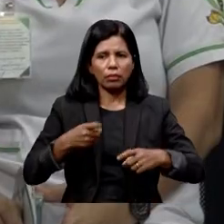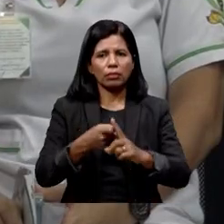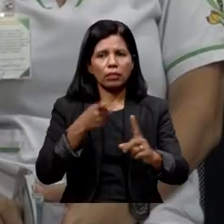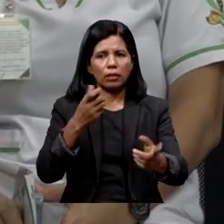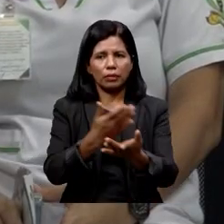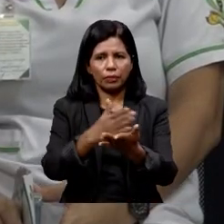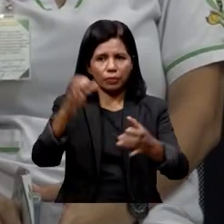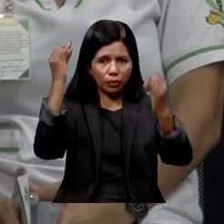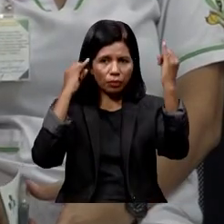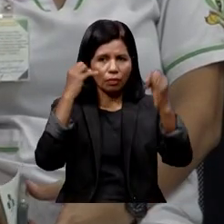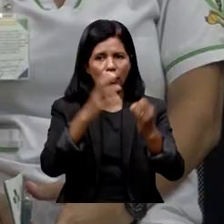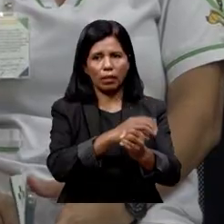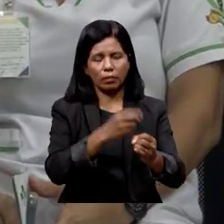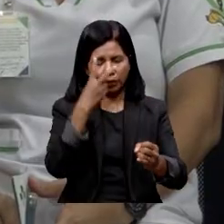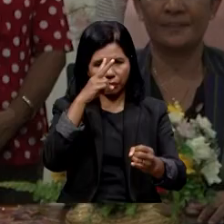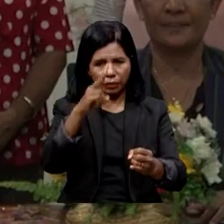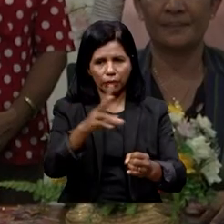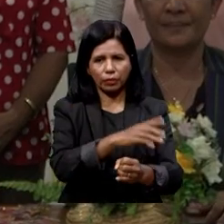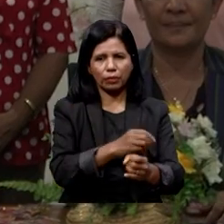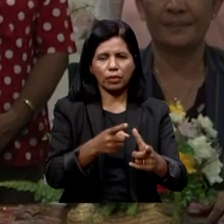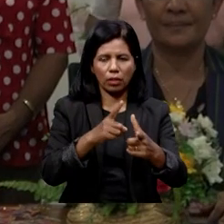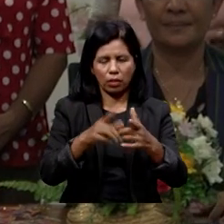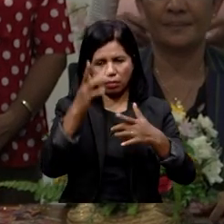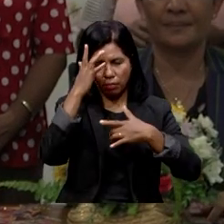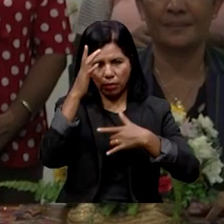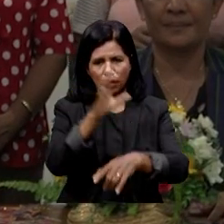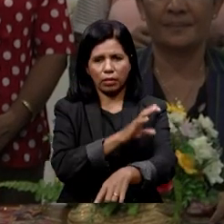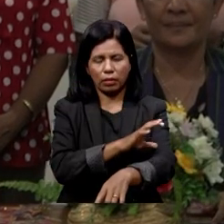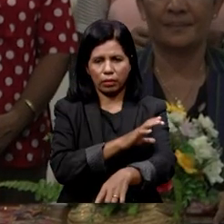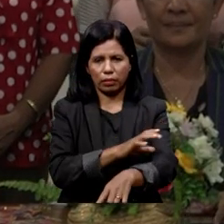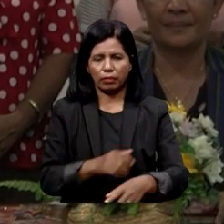sensibilização no restreio ca screening cancro cervix. Equipa cobertura, GMN.